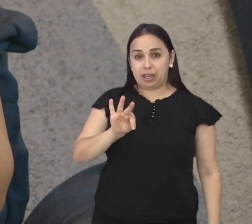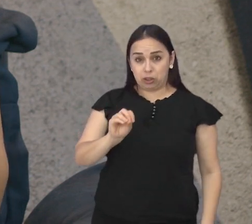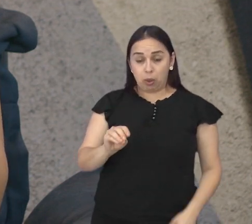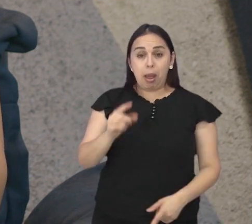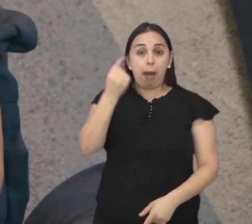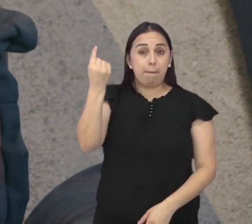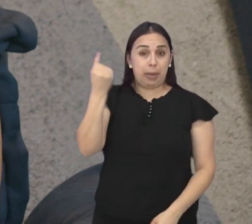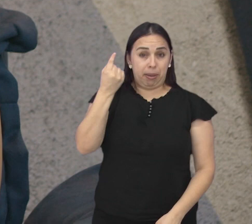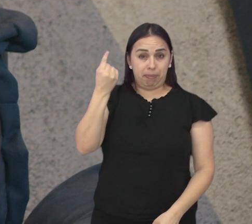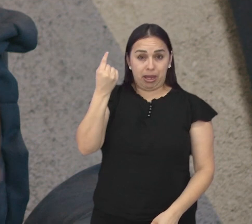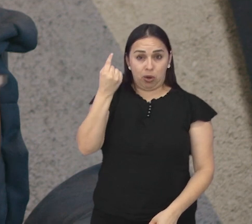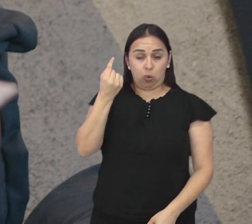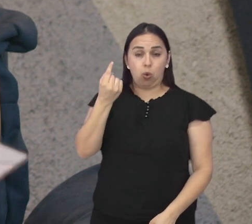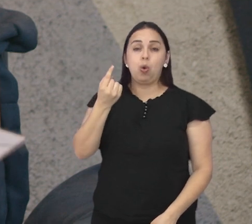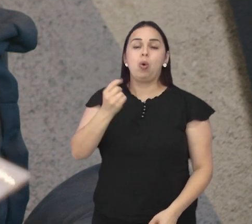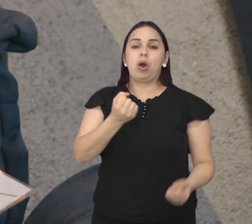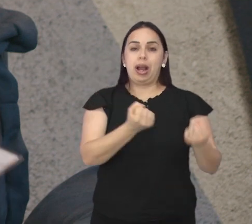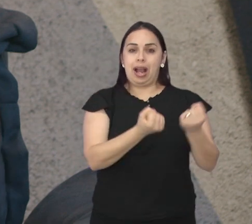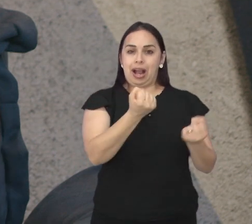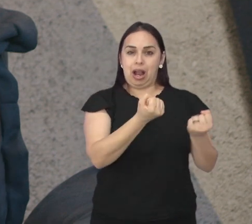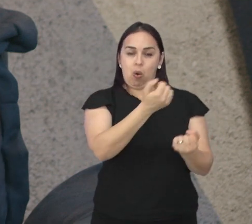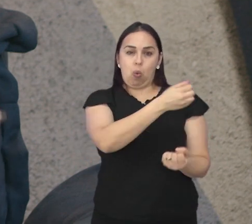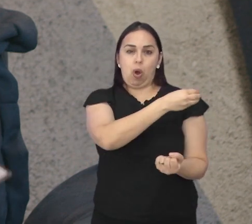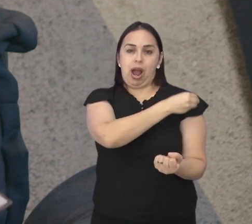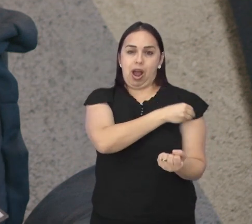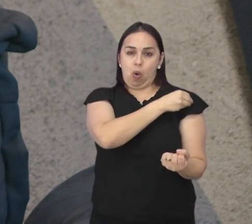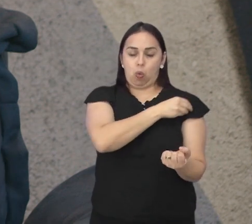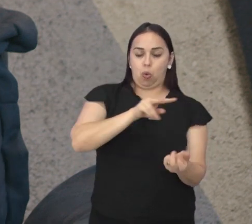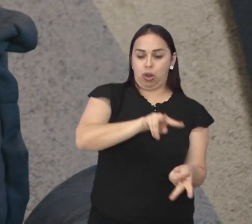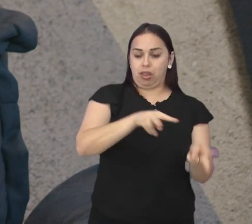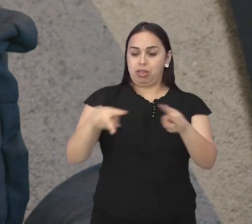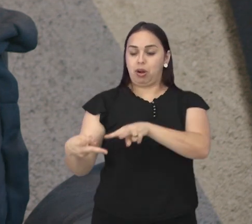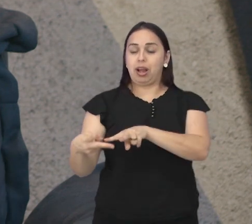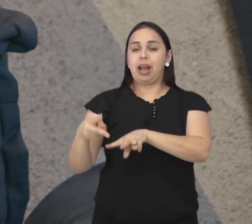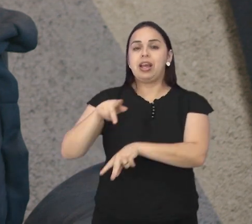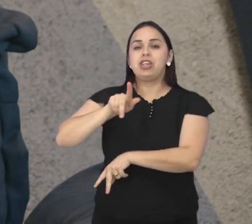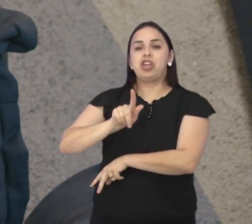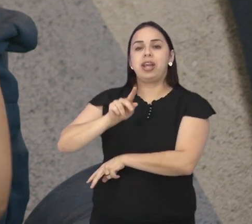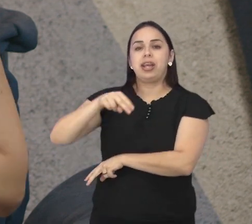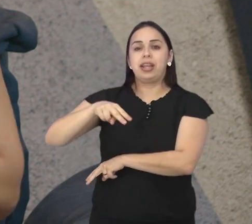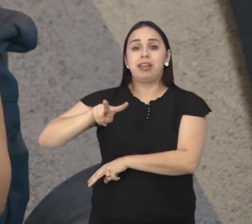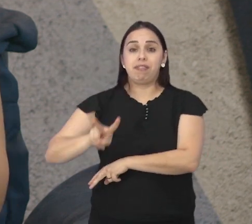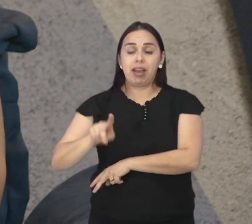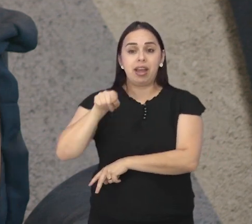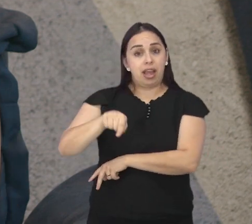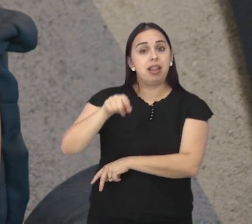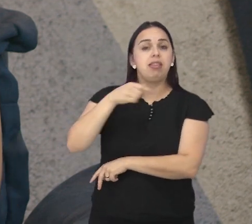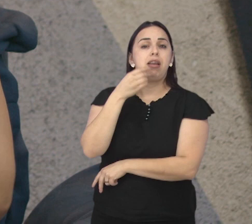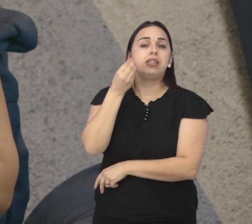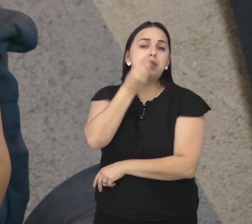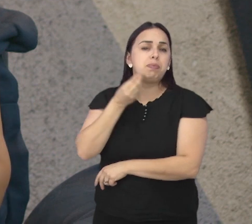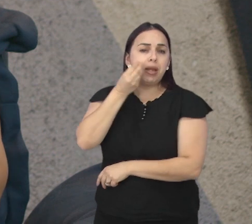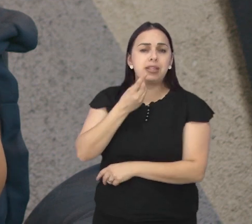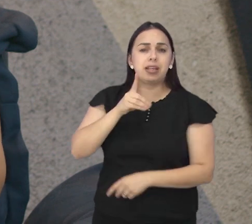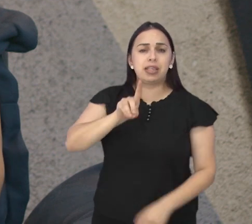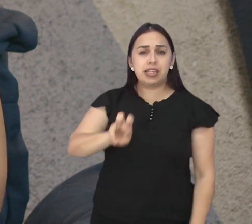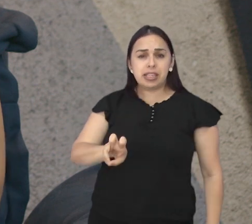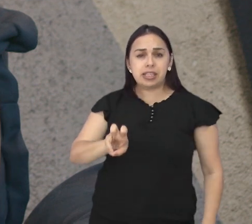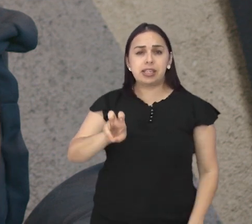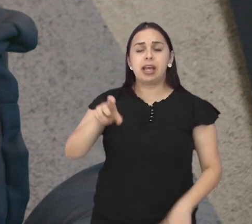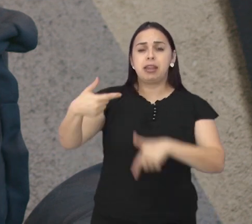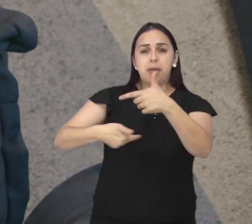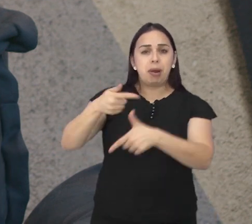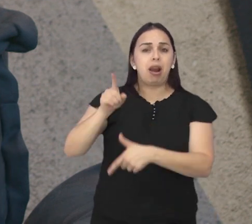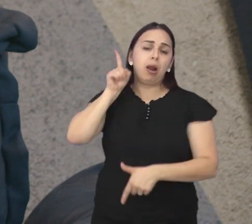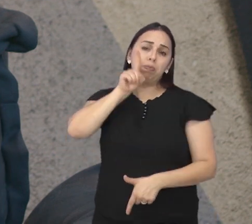o primeiro convertedor de carros a álcool do Brasil e também GNV, com vasta experiência de 15 anos trabalhando